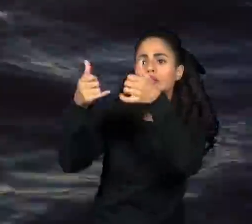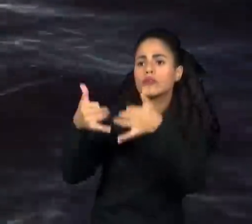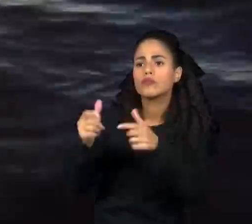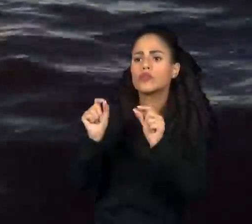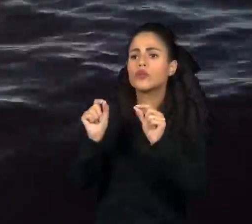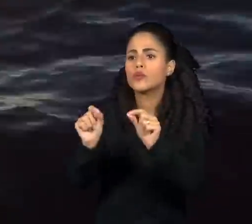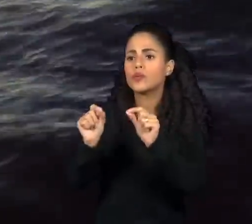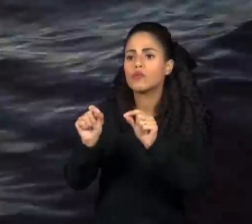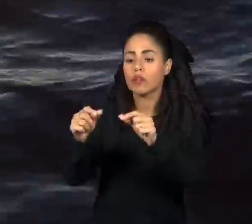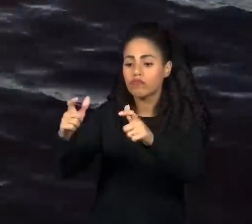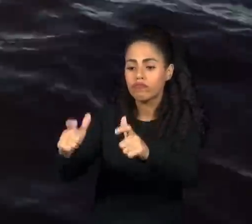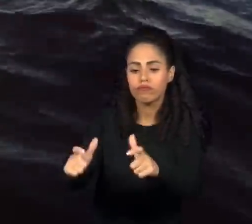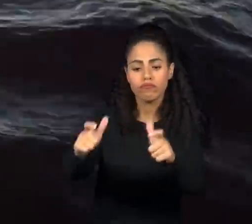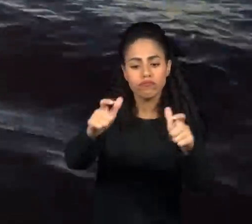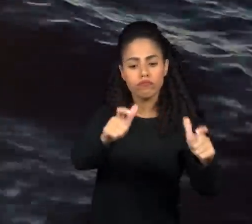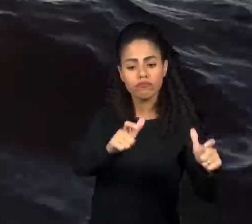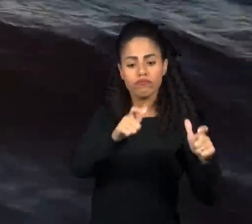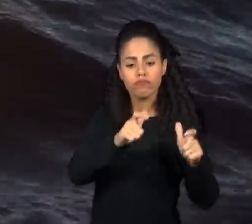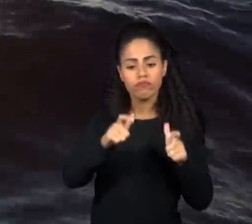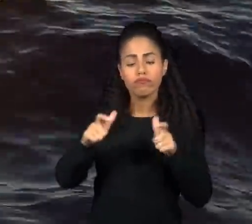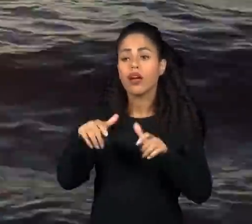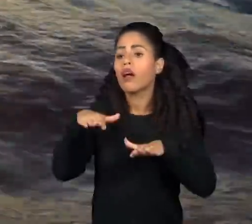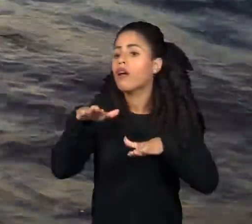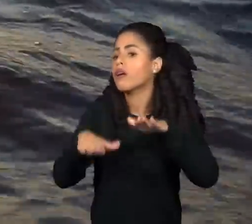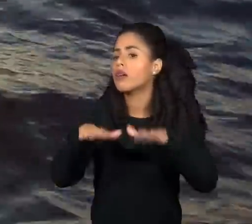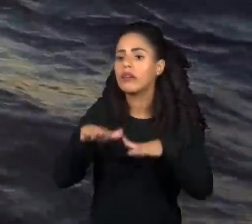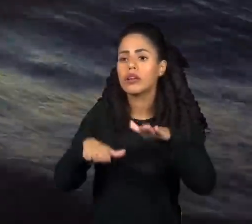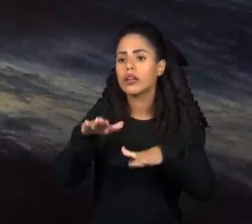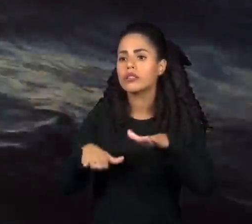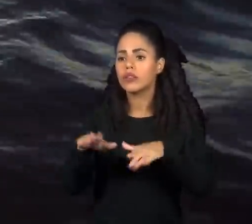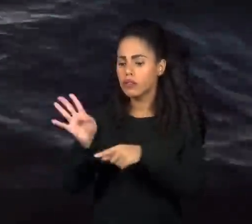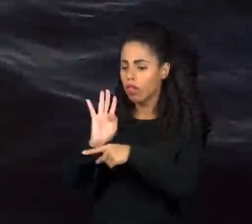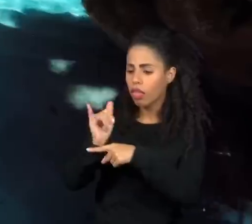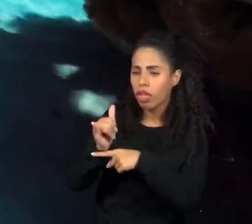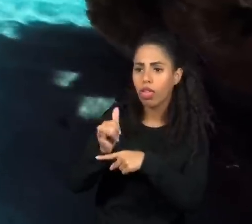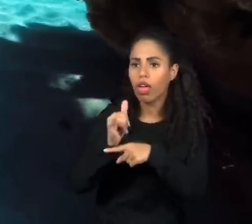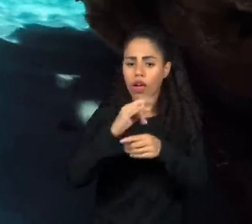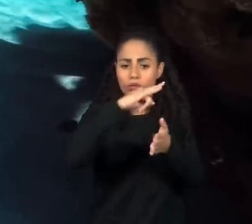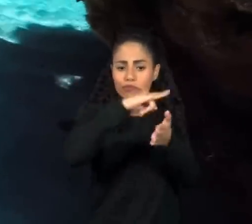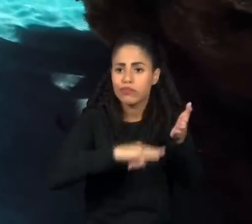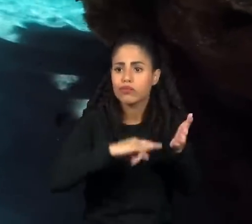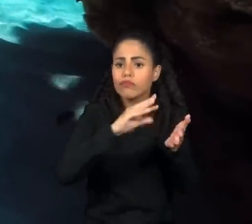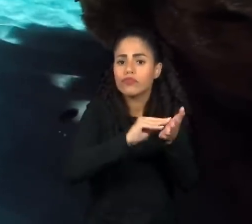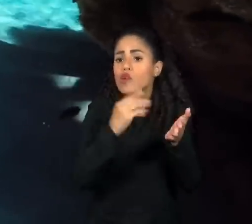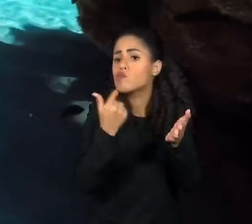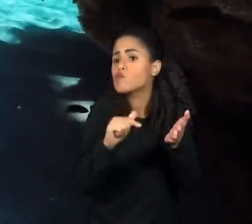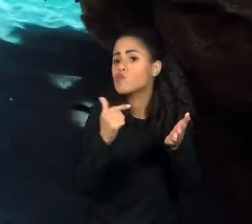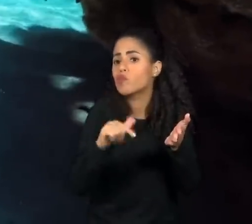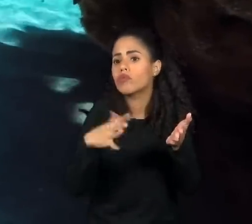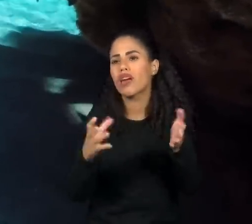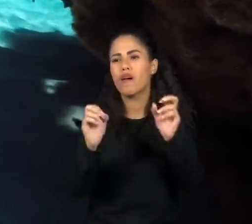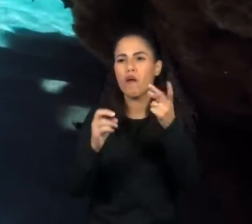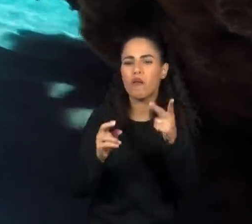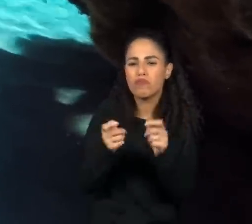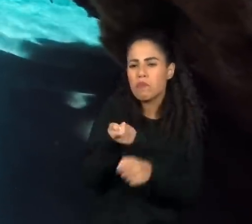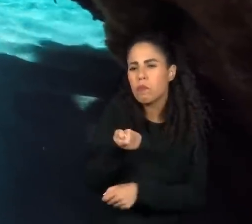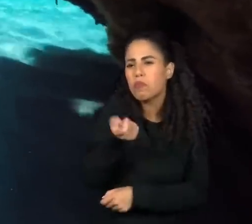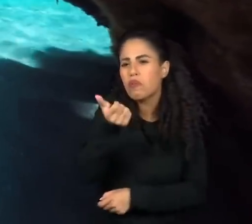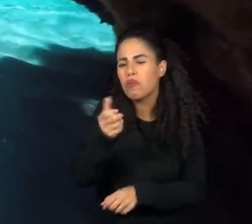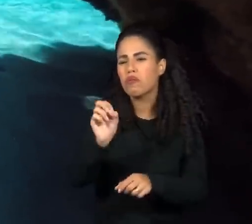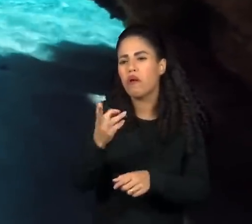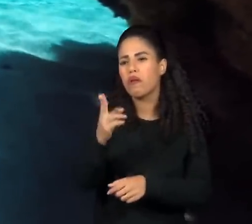traz ambientes que muitas vezes não estão documentados, ou não tão bem documentados, ou com